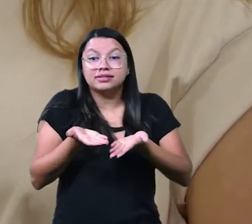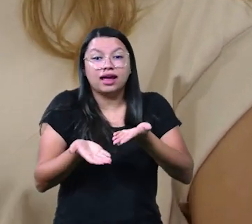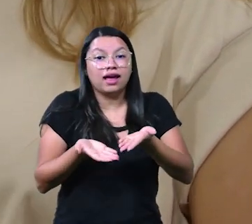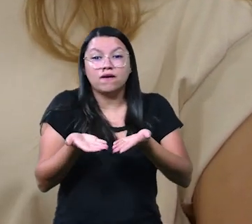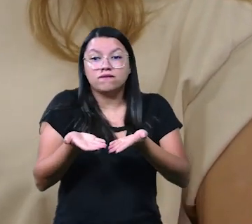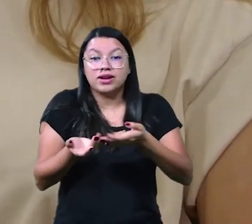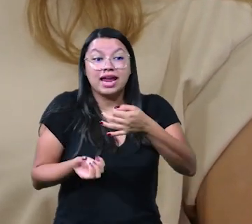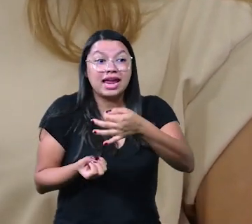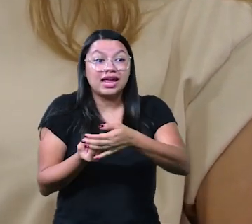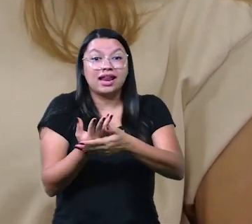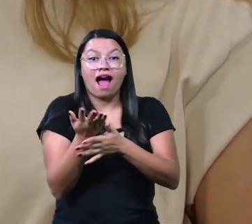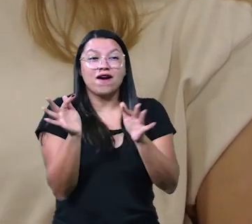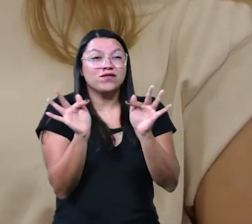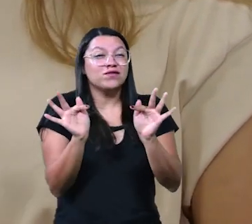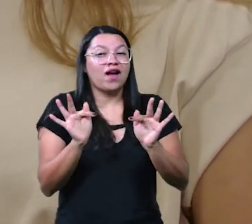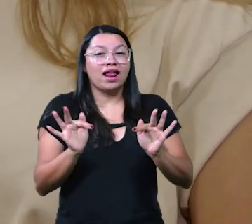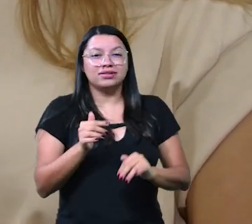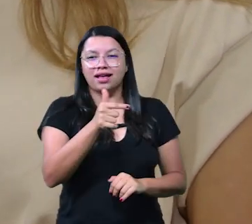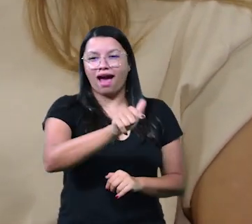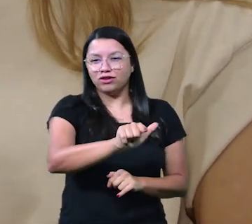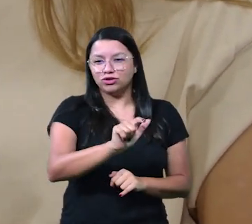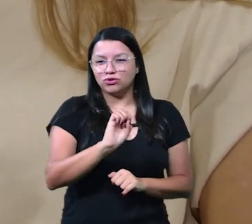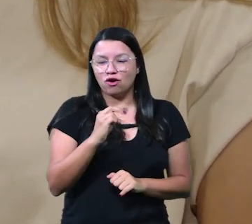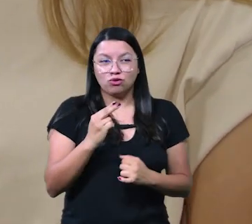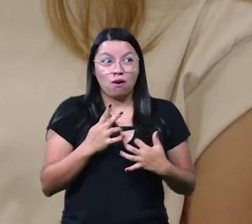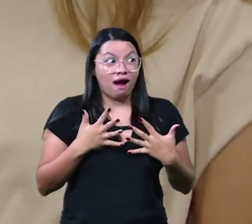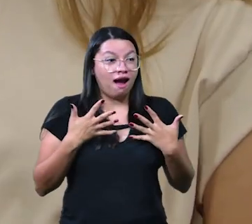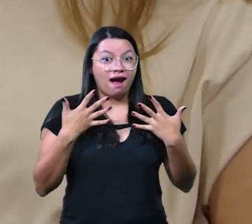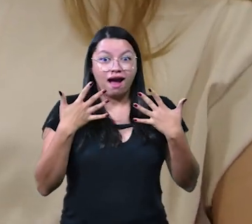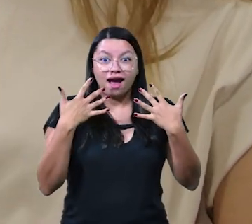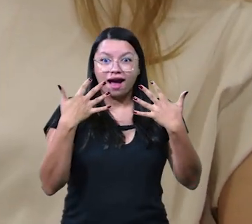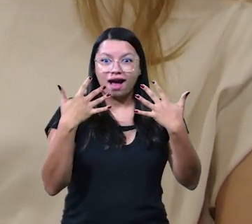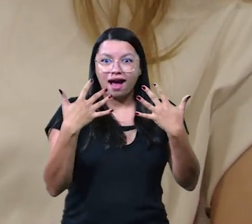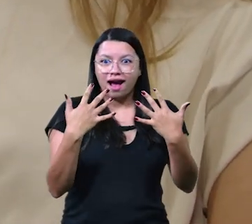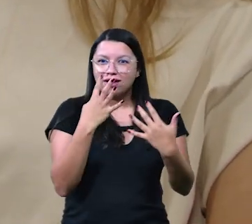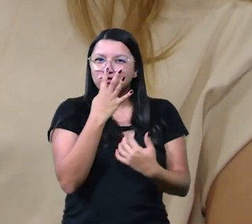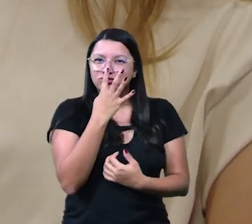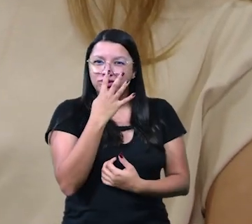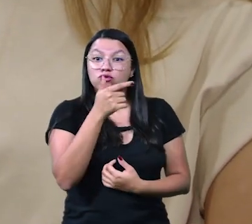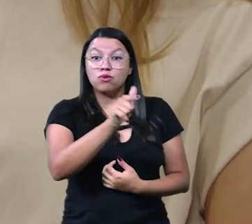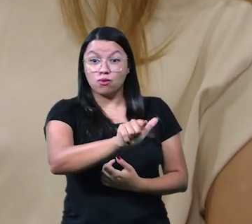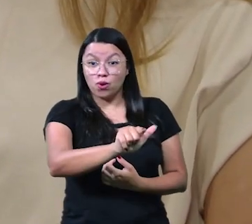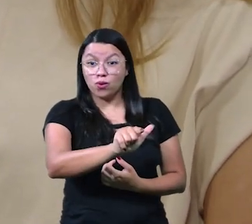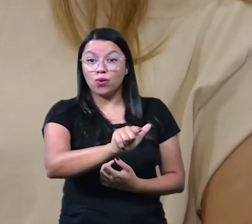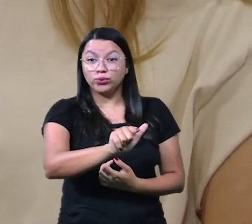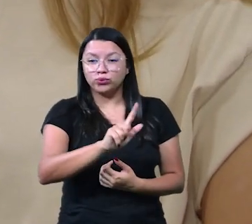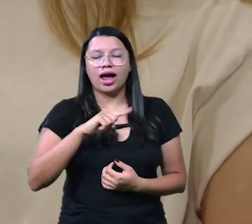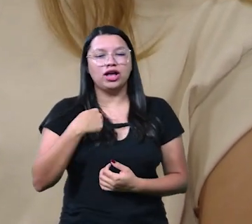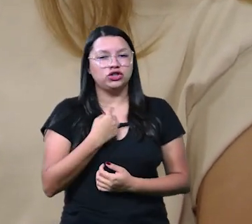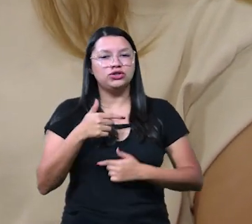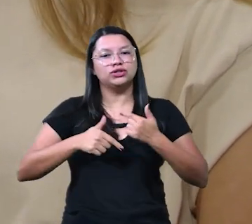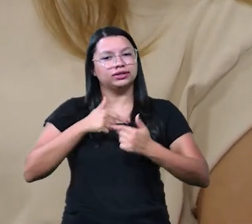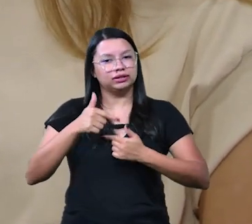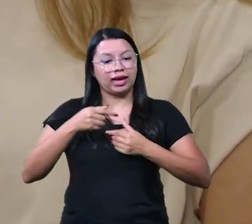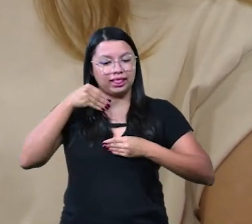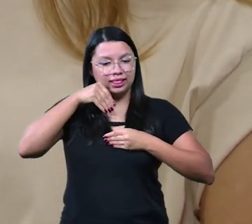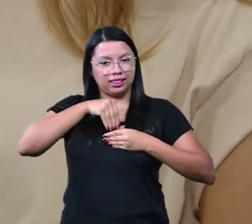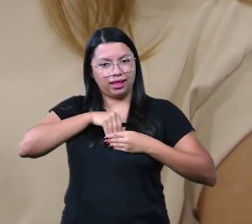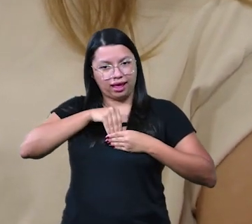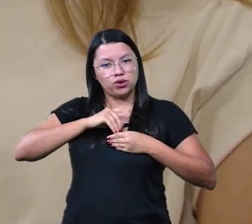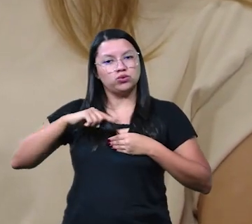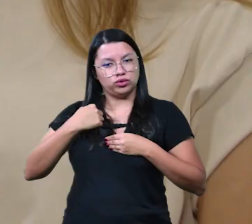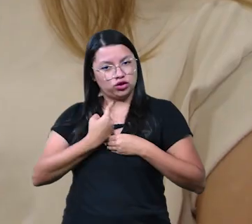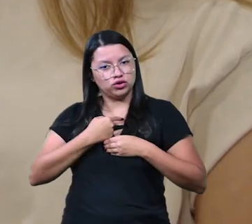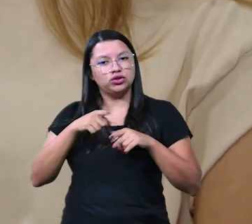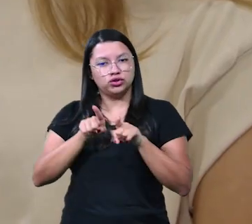no outro, gerar encantamento no outro, a gente também está trabalhando muitas coisas dentro da gente, né? Dentro do nosso